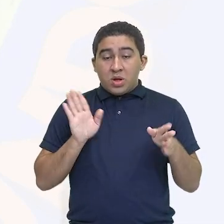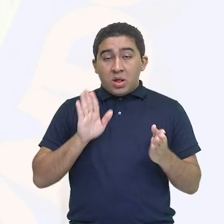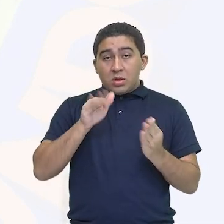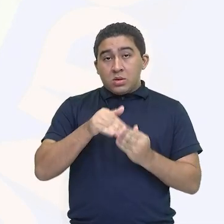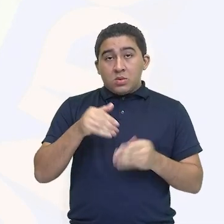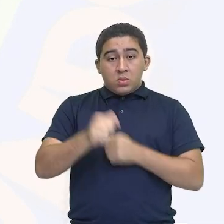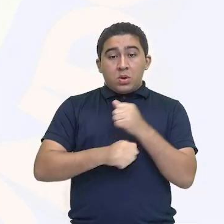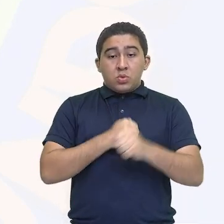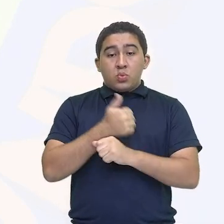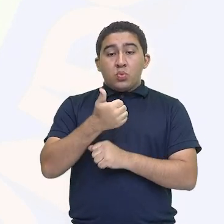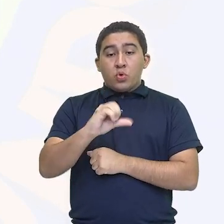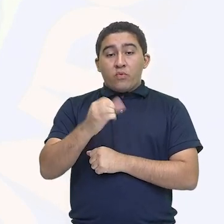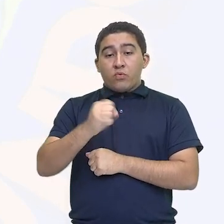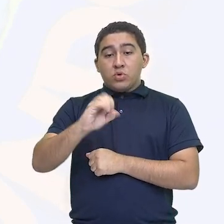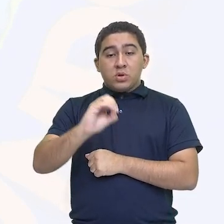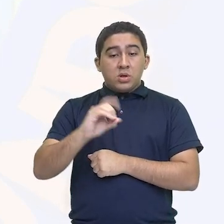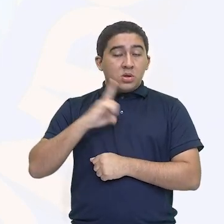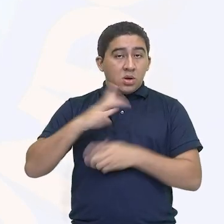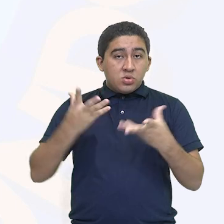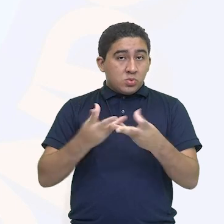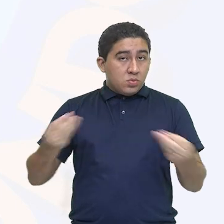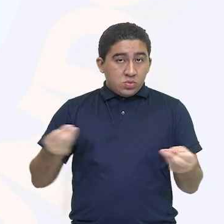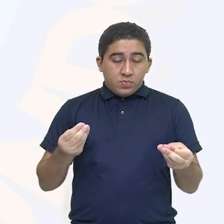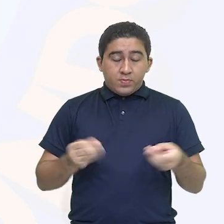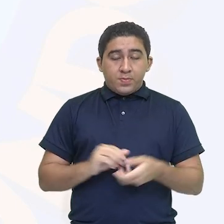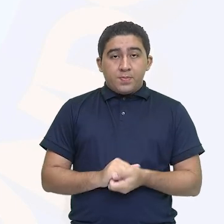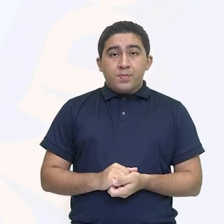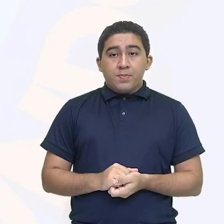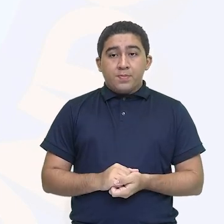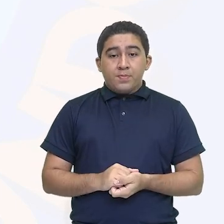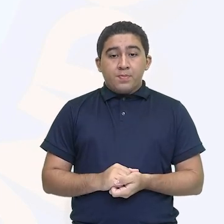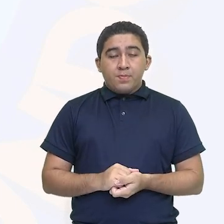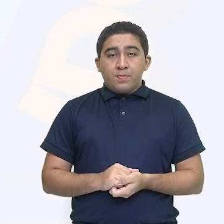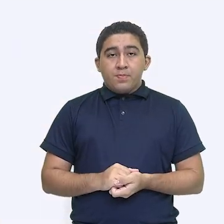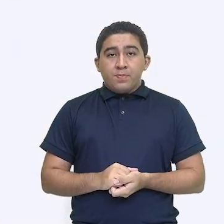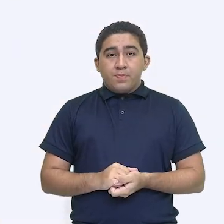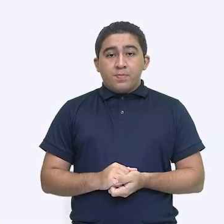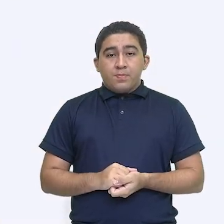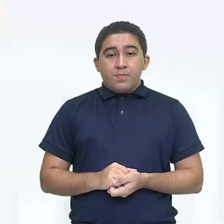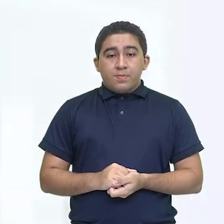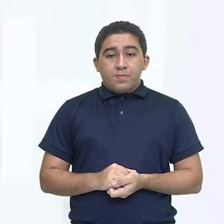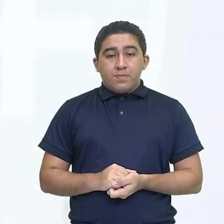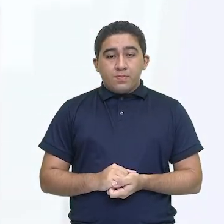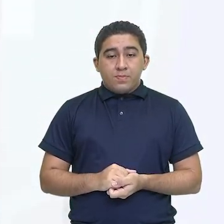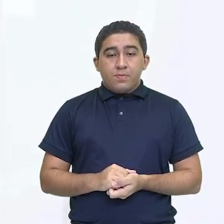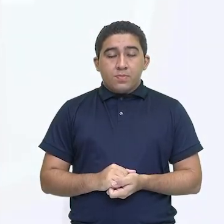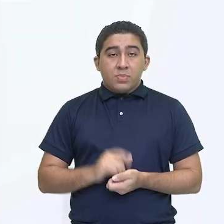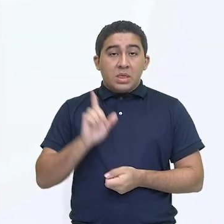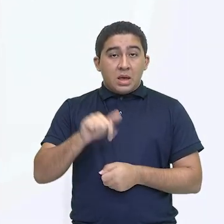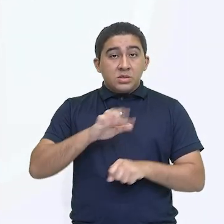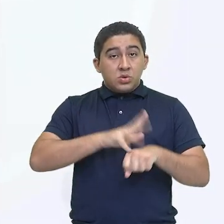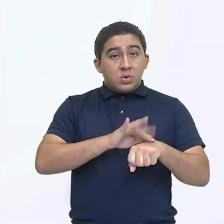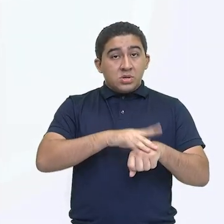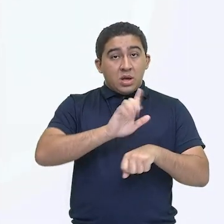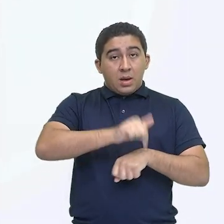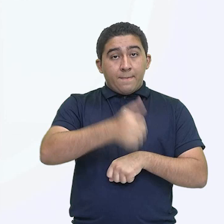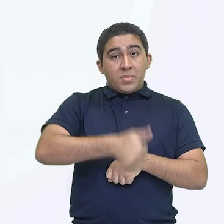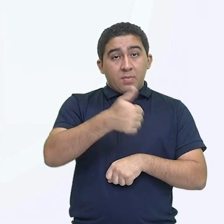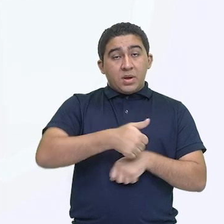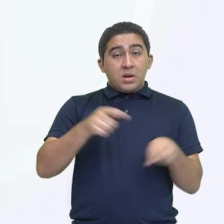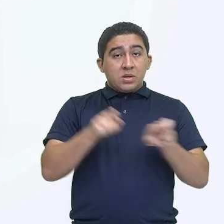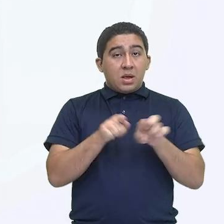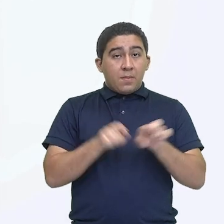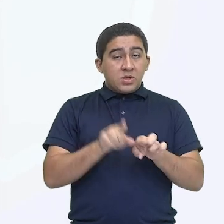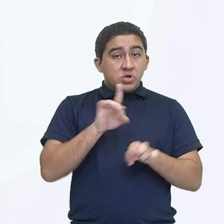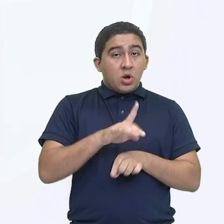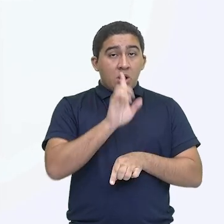1980 ela foi considerada extinta em todo o planeta. A varíola é a primeira e única doença